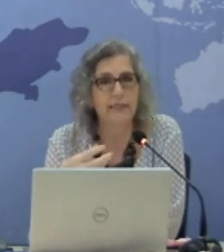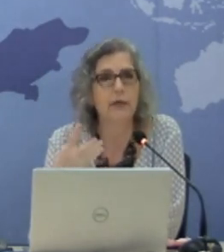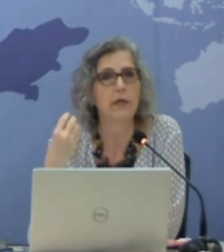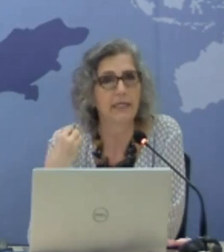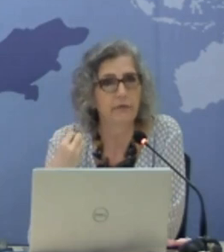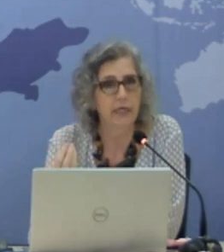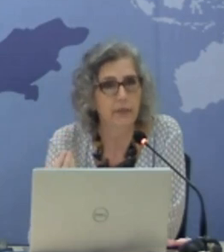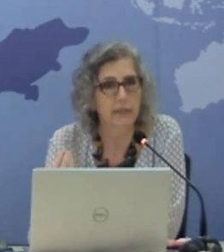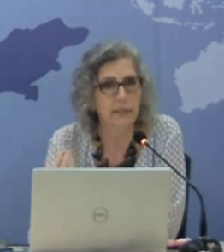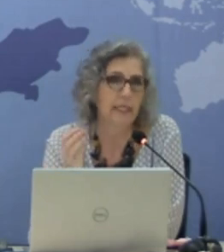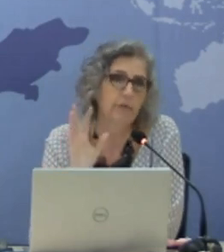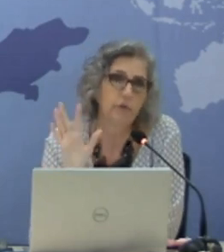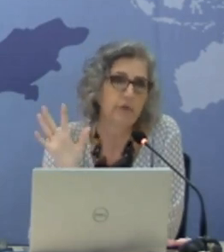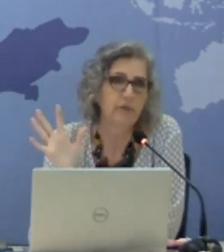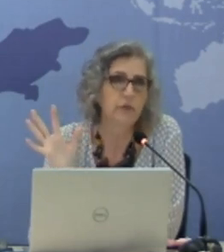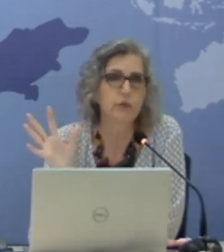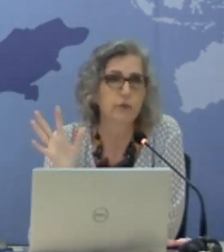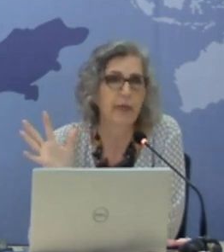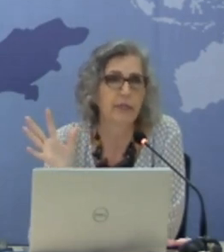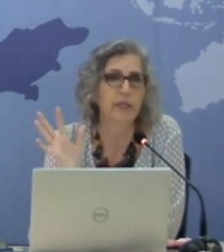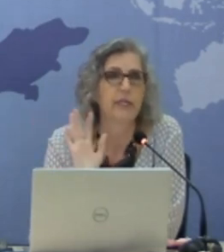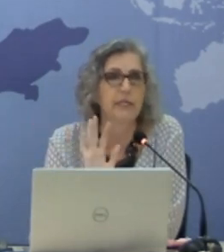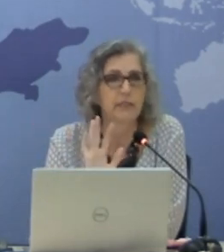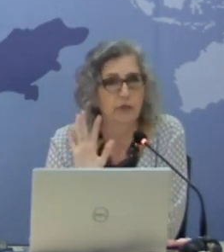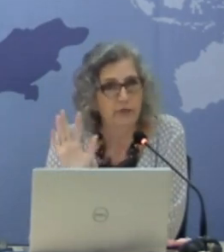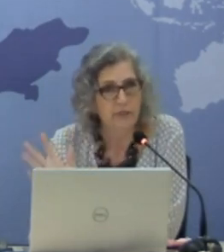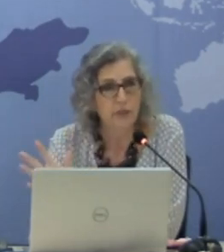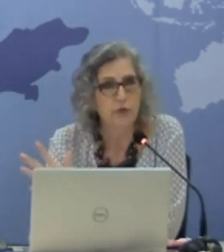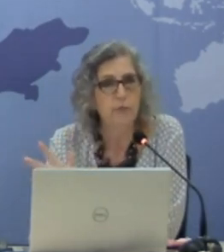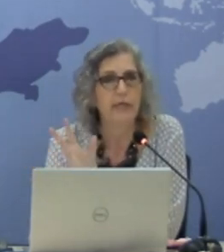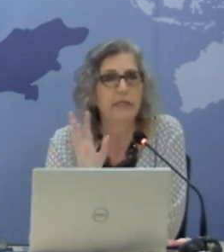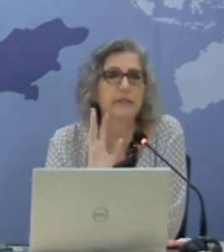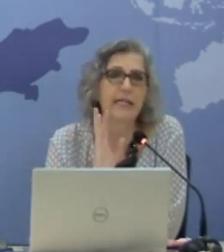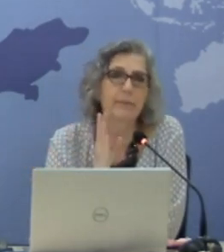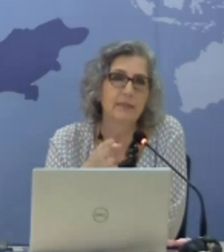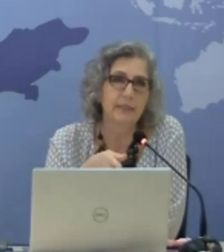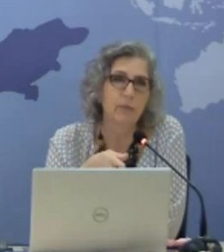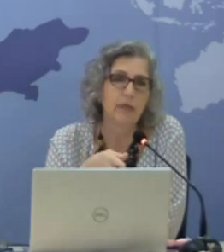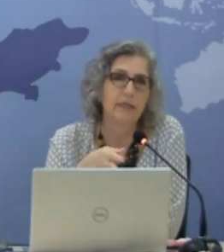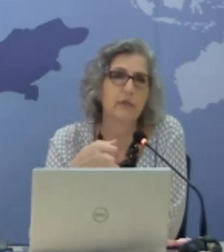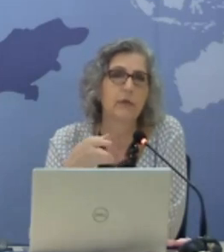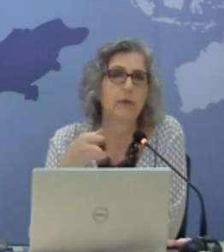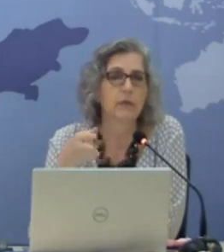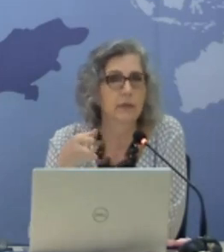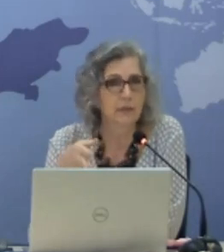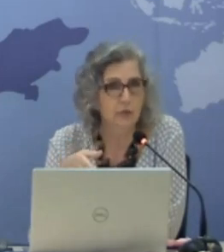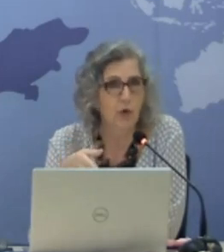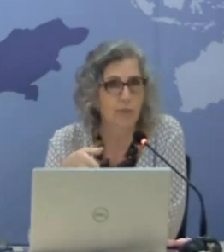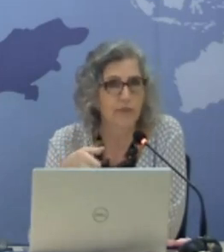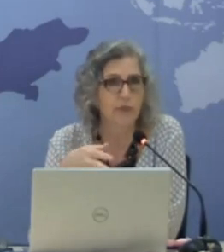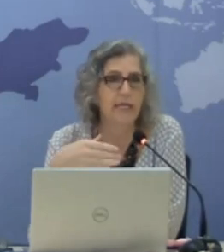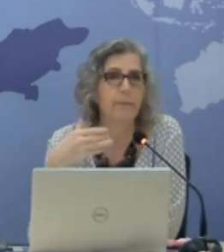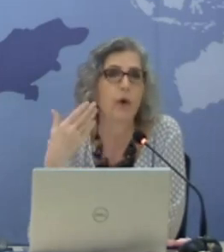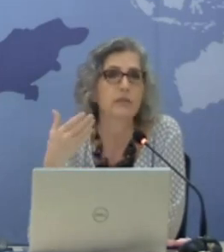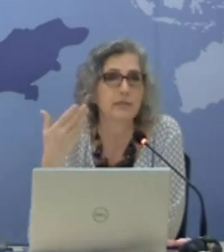uso de tarde tá com carga viral indetectável não vai fazer genotipagem você só vai fazer genotipagem se ela apresentar uma carga viral maior que